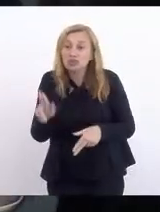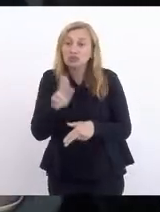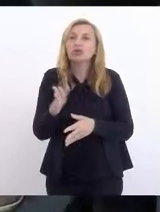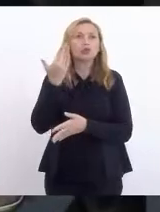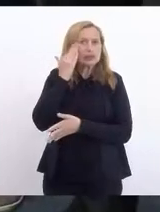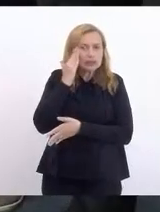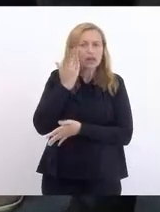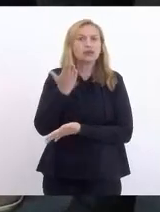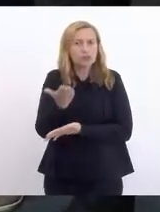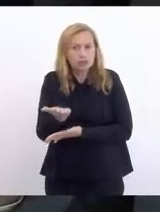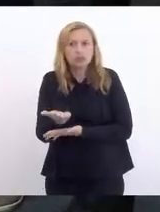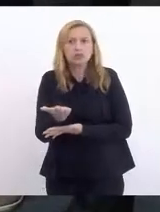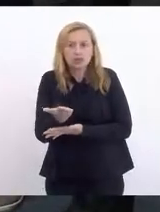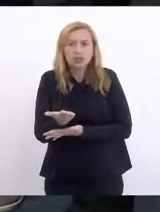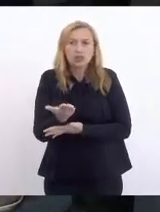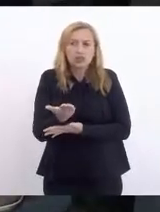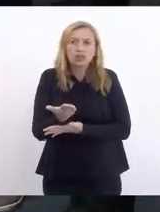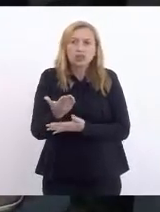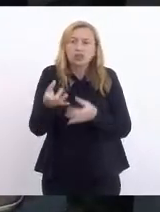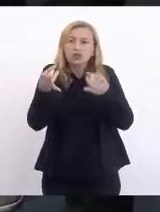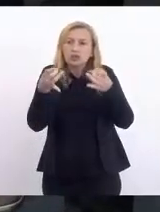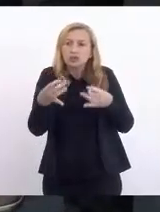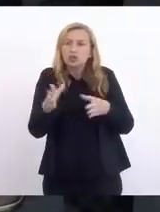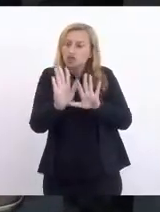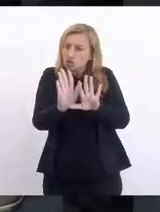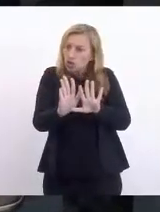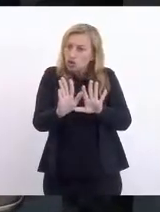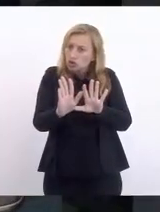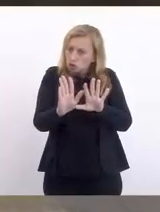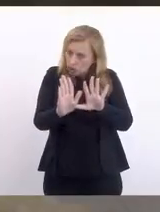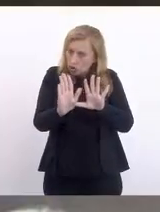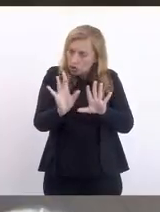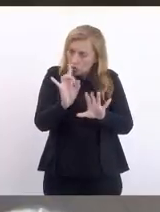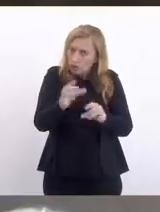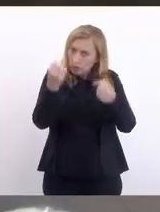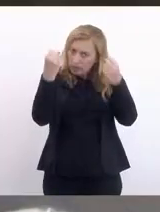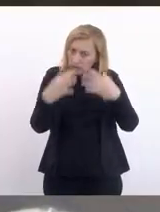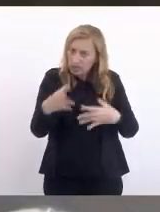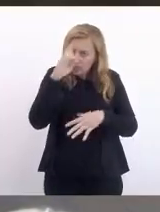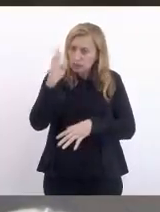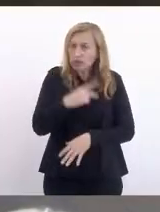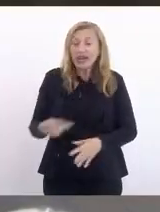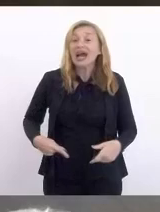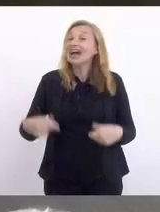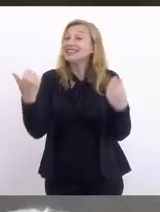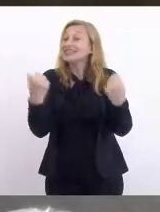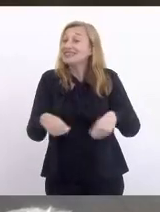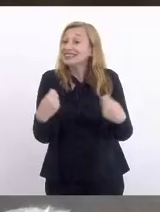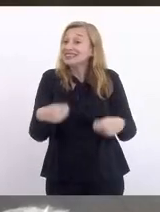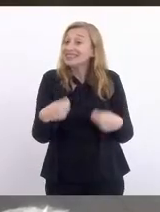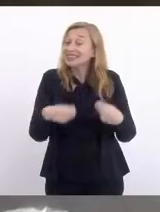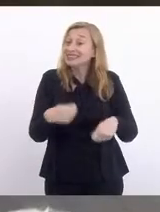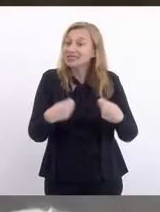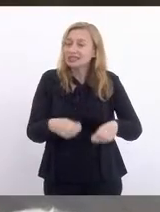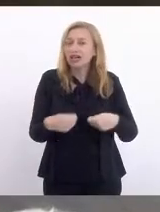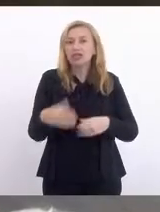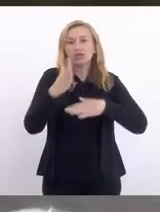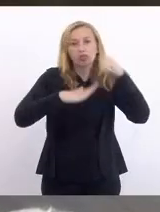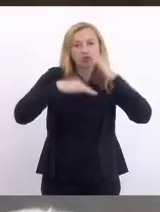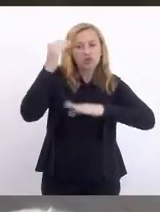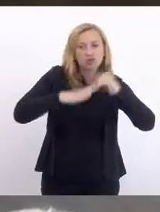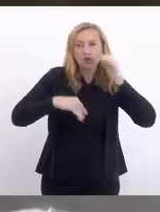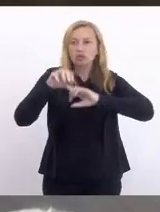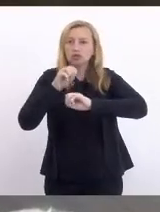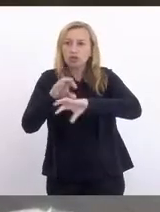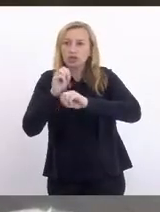eu compreendo então eu deitar levanta e anda em cima tá certo é só para ir para explicar seu presente a necessidade de que o profissional